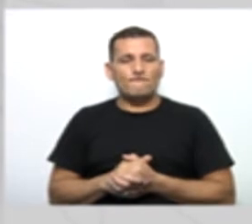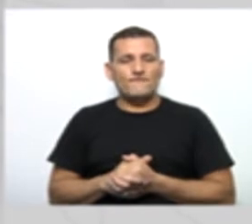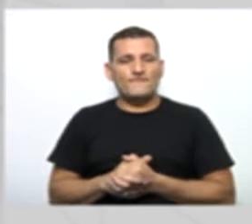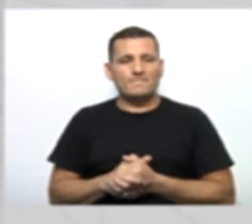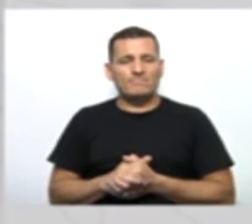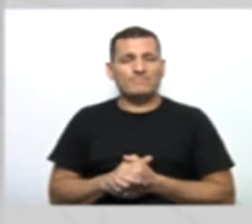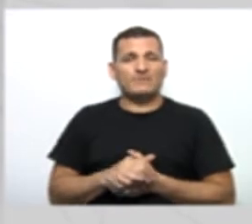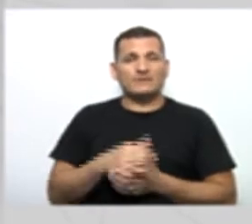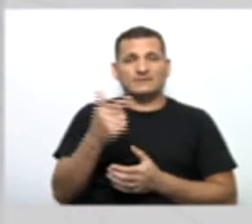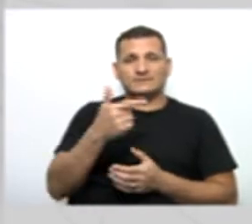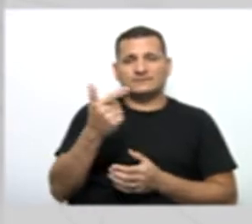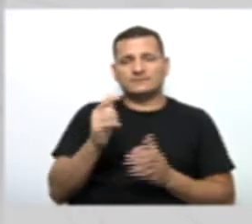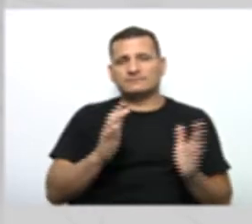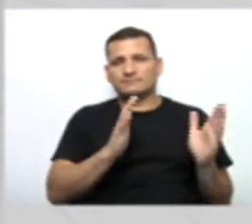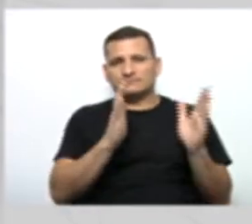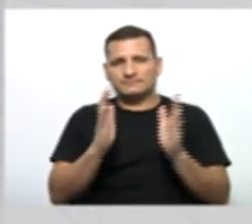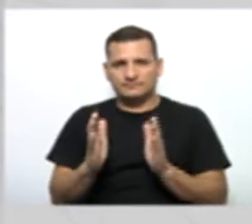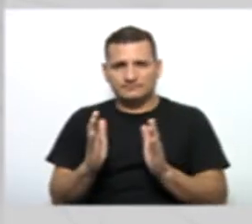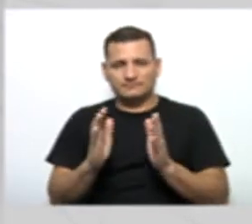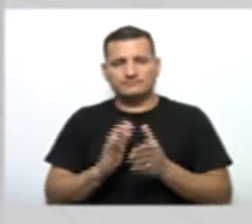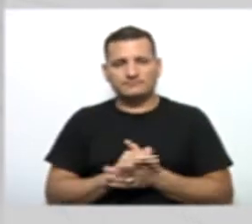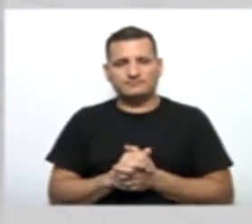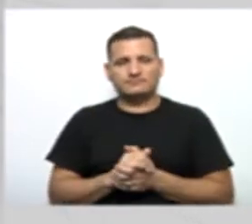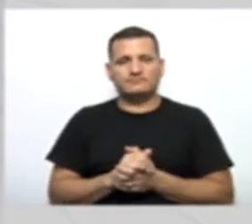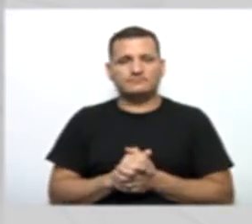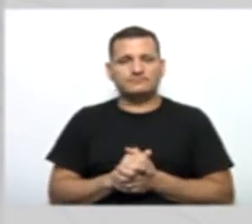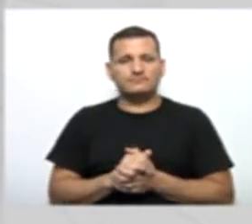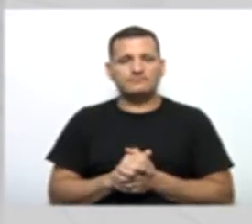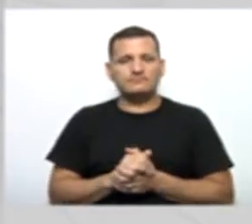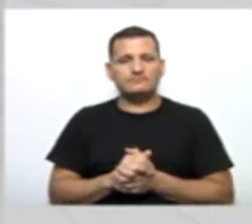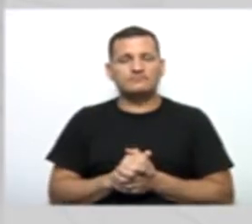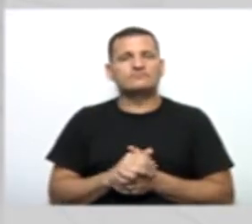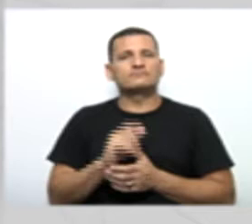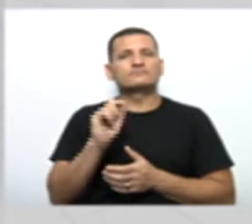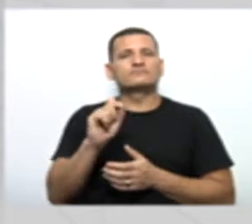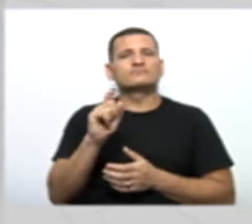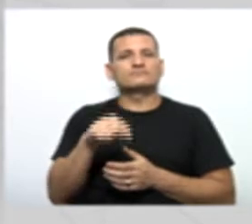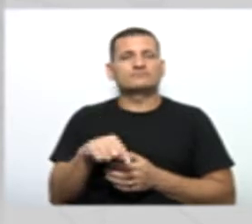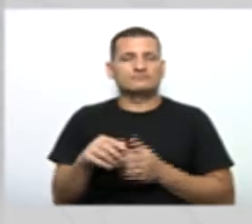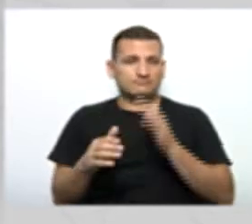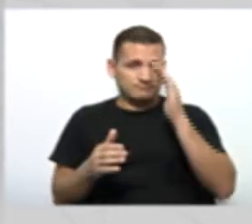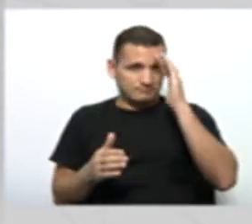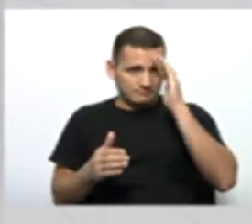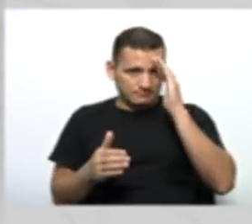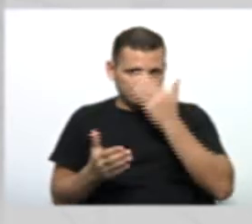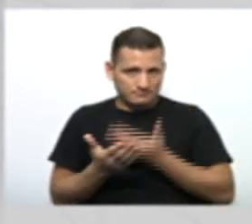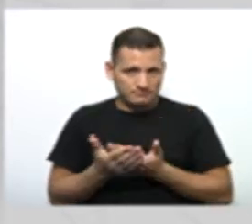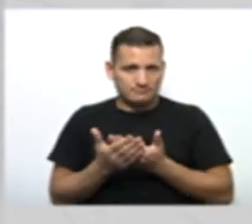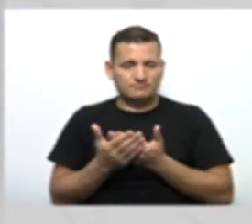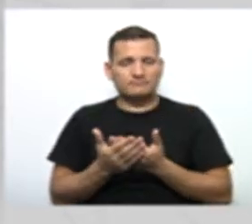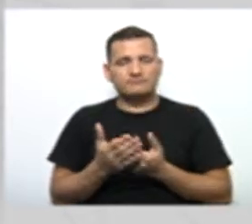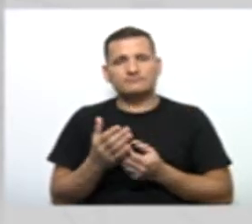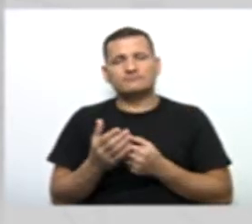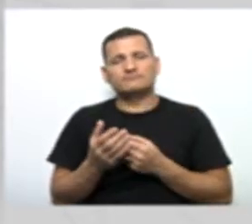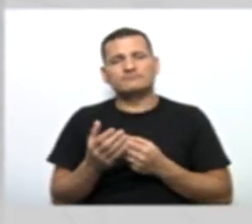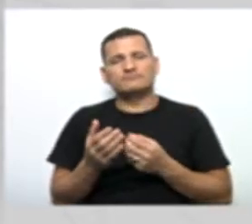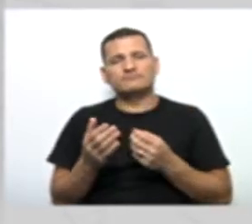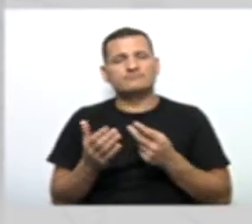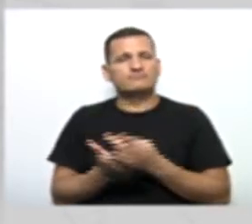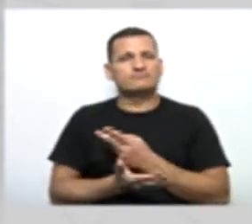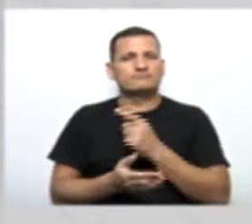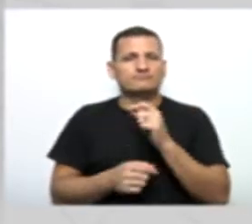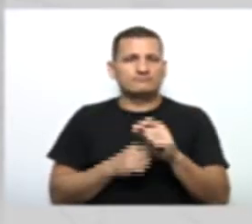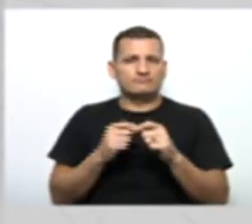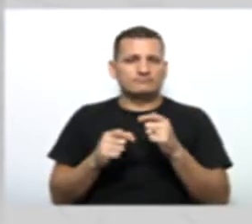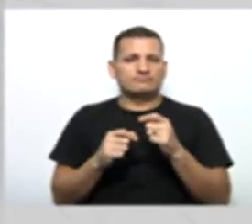O segundo estágio é o crescimento autoconfiante, ocorre com a adaptação do meio às necessidades